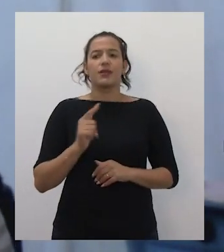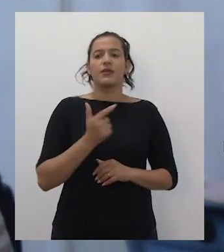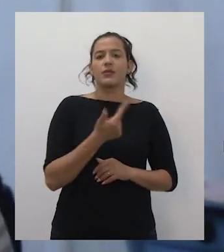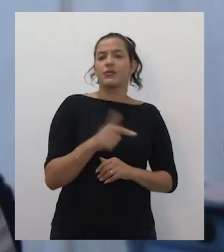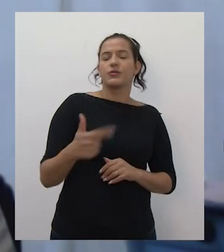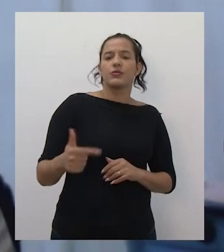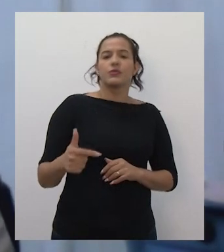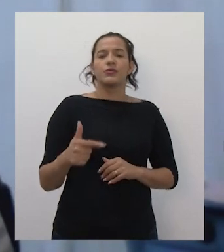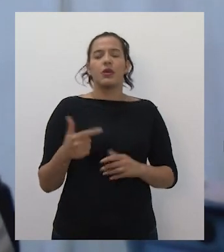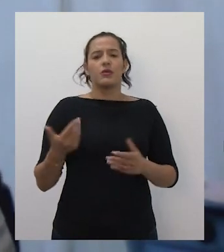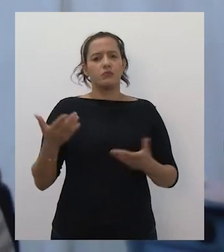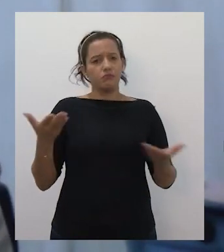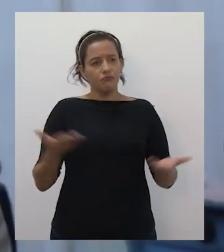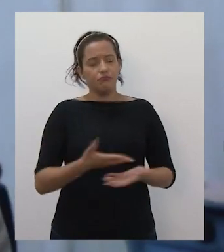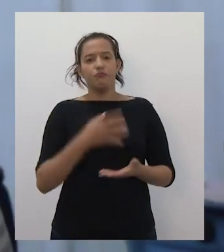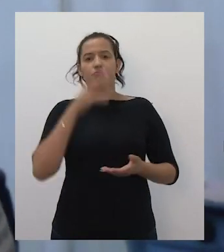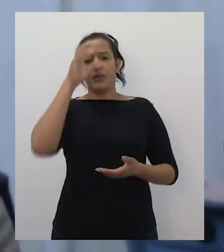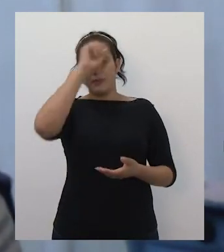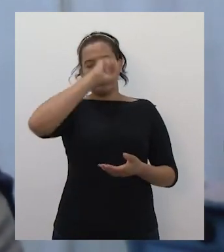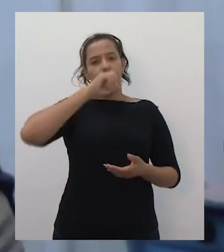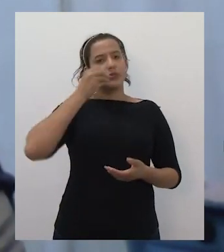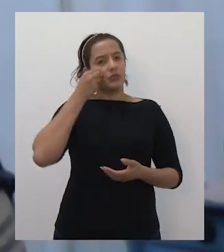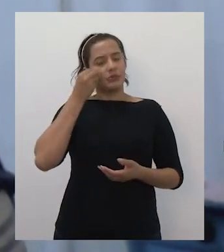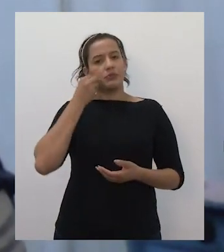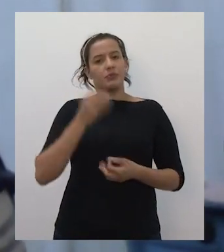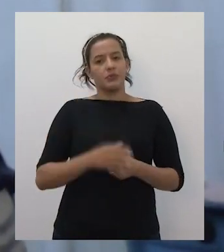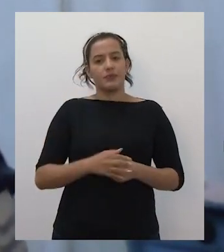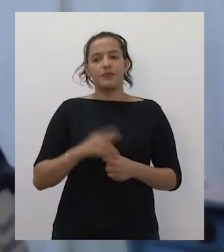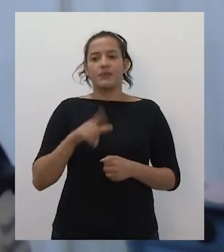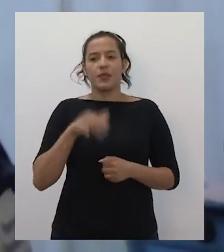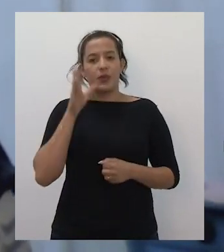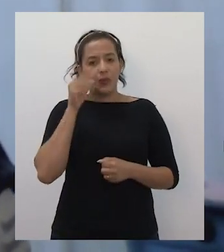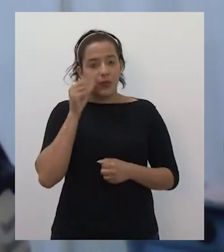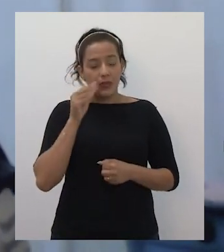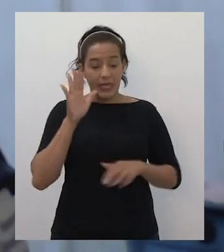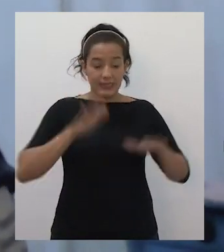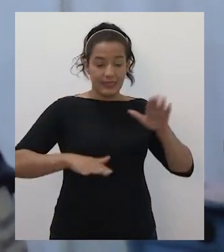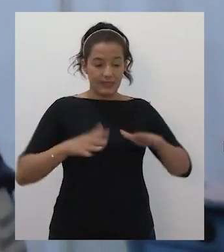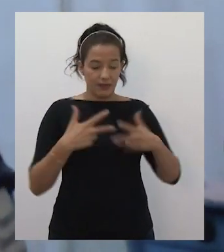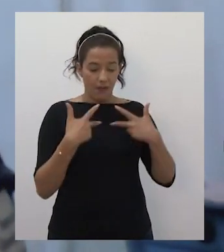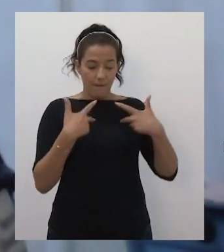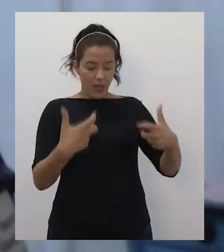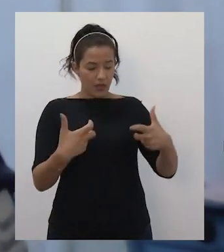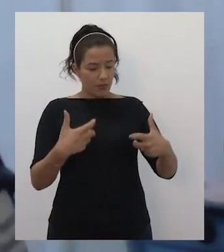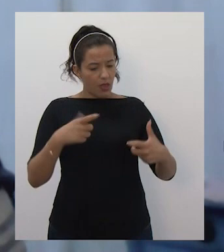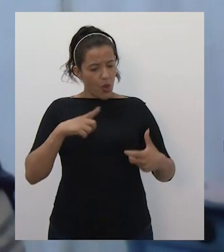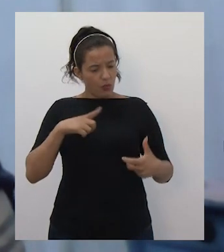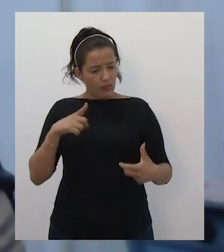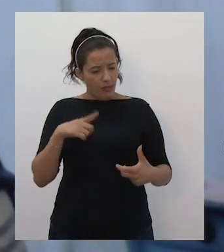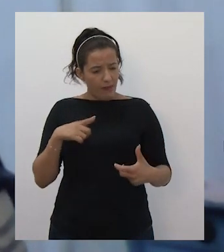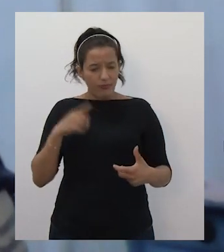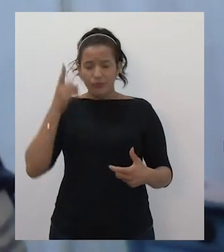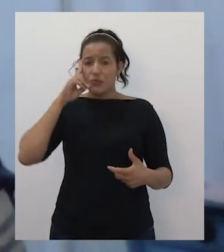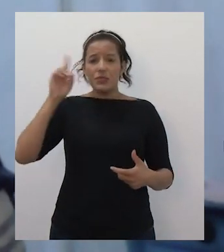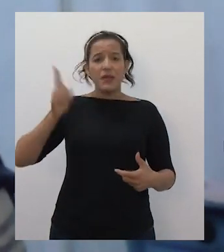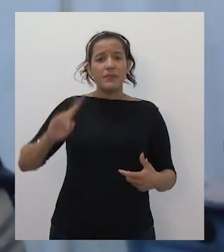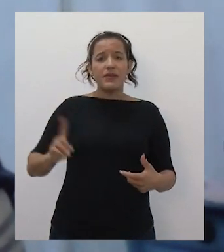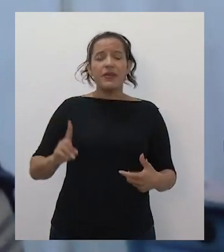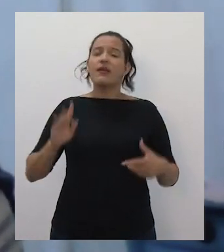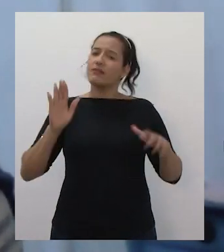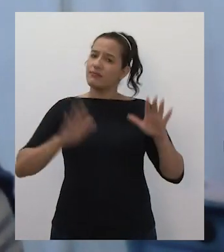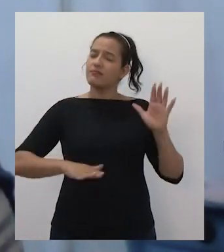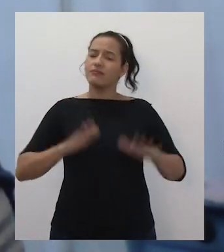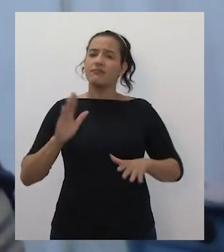vir a desenvolver, né? Então, é bem interessante quando a gente olha para si mesmo, né? e consegue ver como